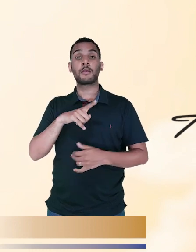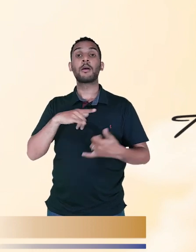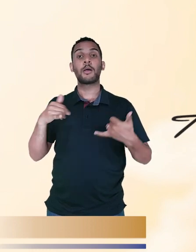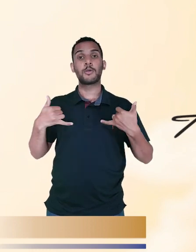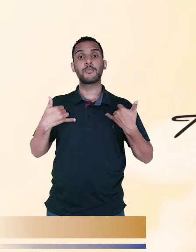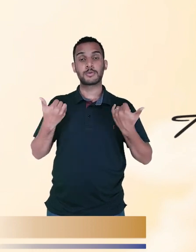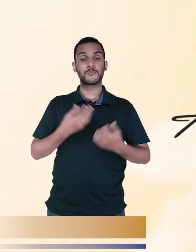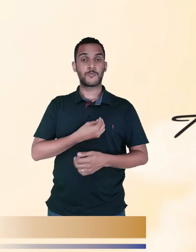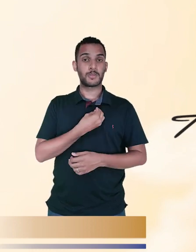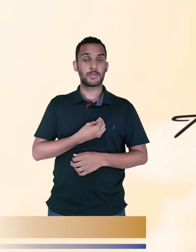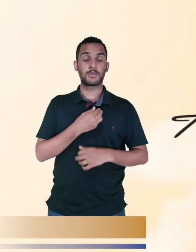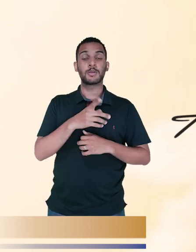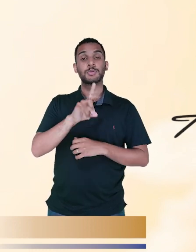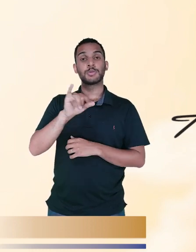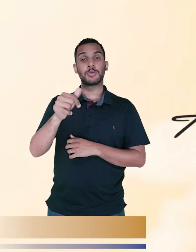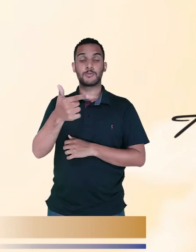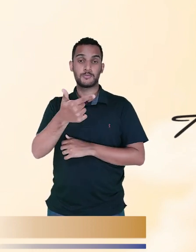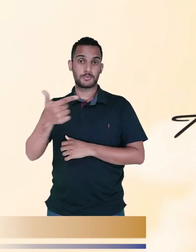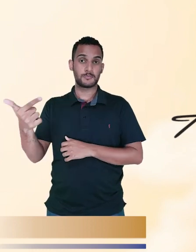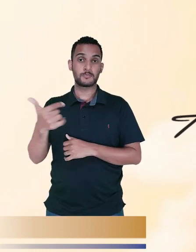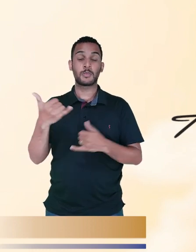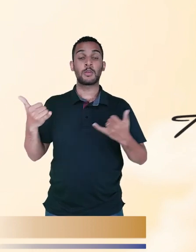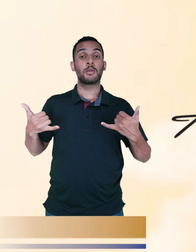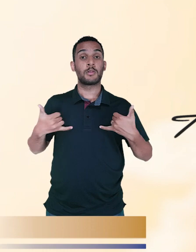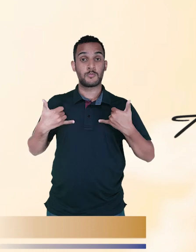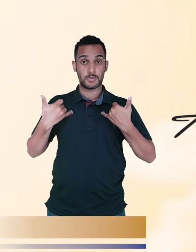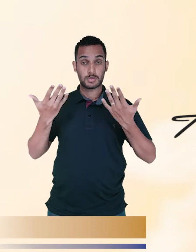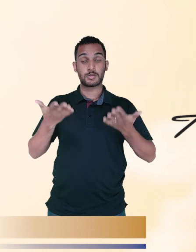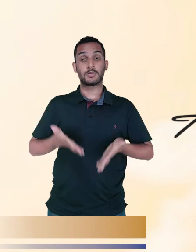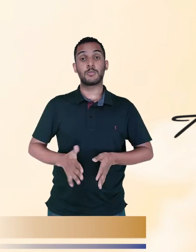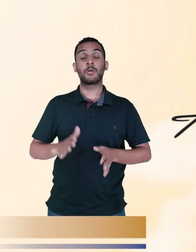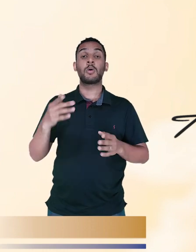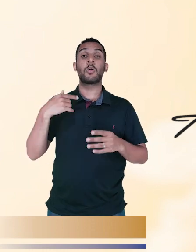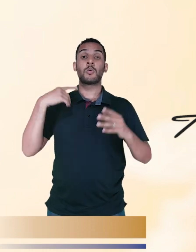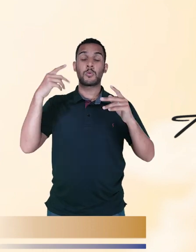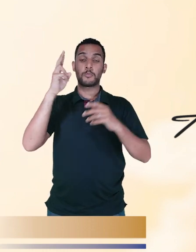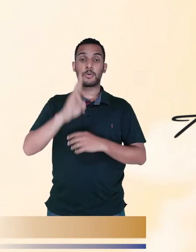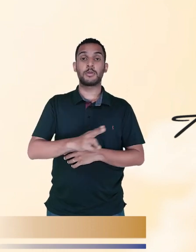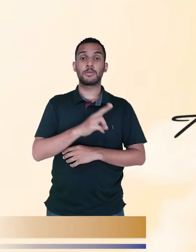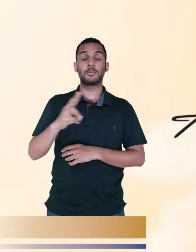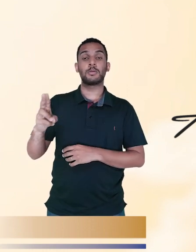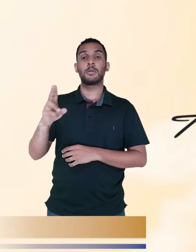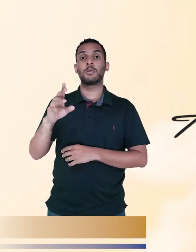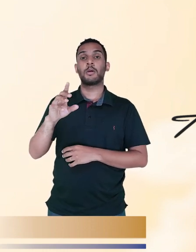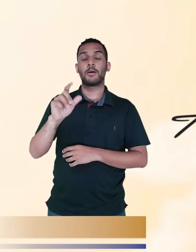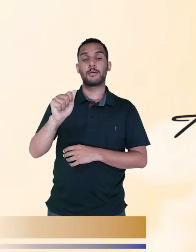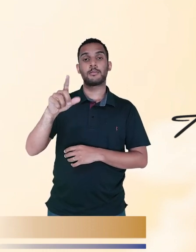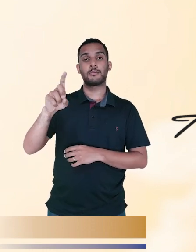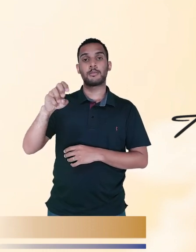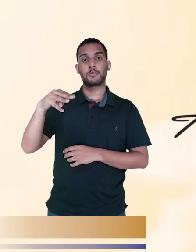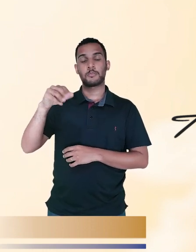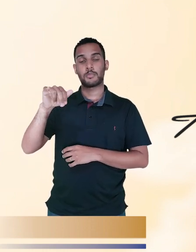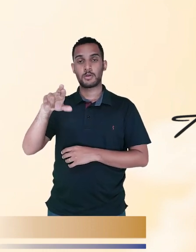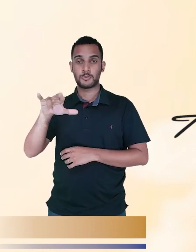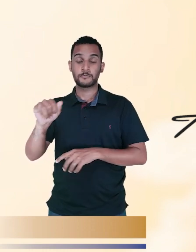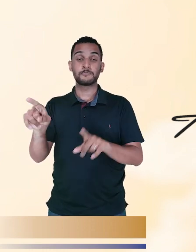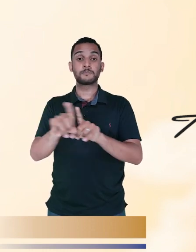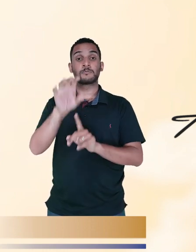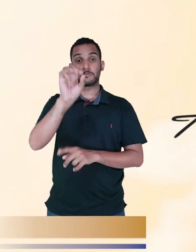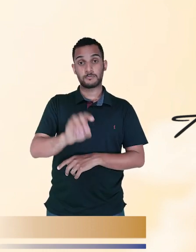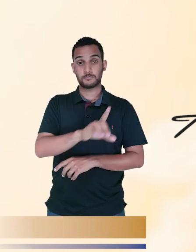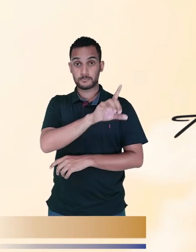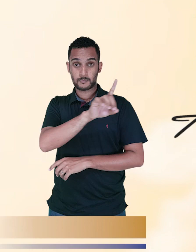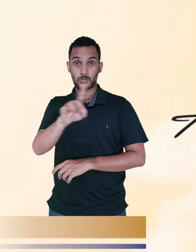comemora mais um ano de vida. No dia 22, aniversário natalício do Monsenhor Ademário Benevides de Souza e